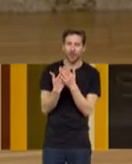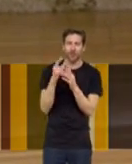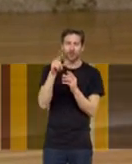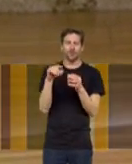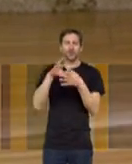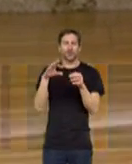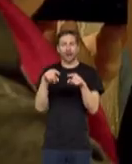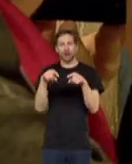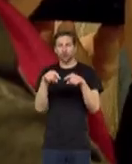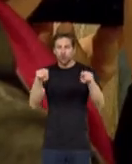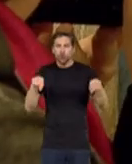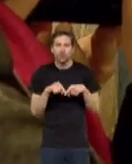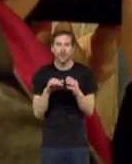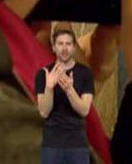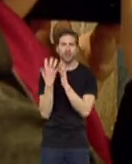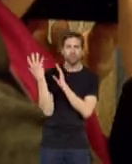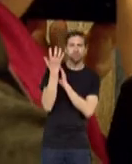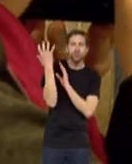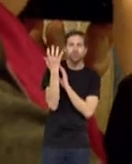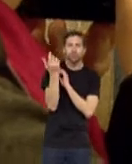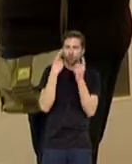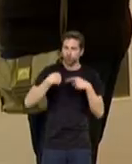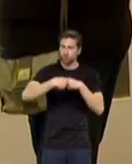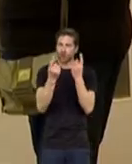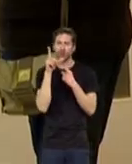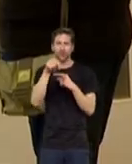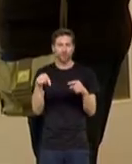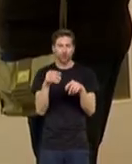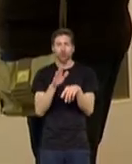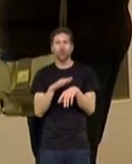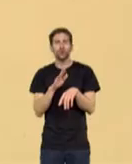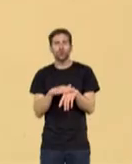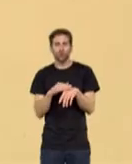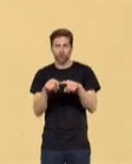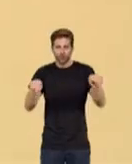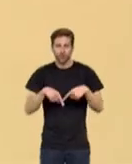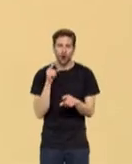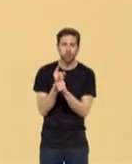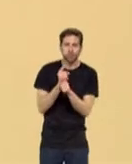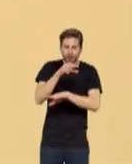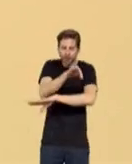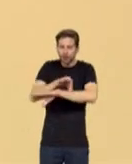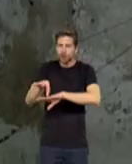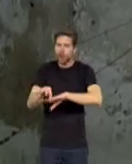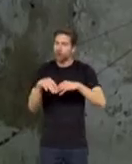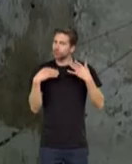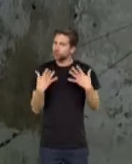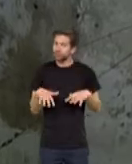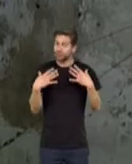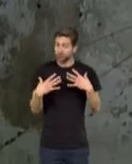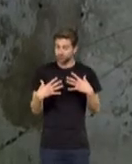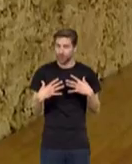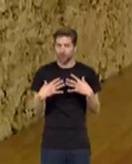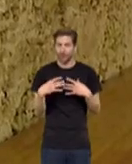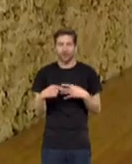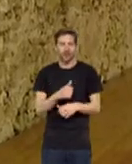culturais e artísticos da cidade. Depois, porque acho que este espaço é, de facto, um espaço que, em termos arquitetónicos, é extraordinário e que cumpre um papel fundamental na